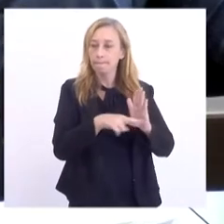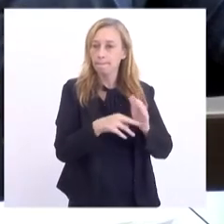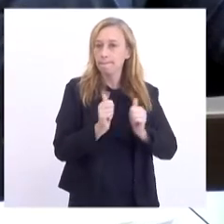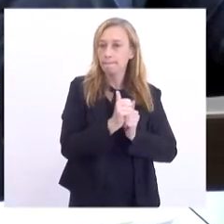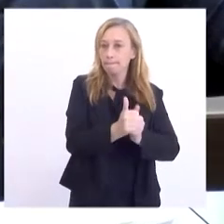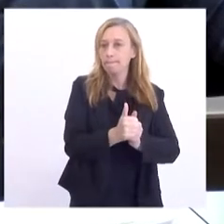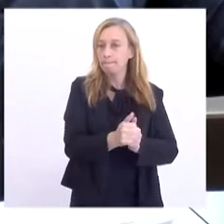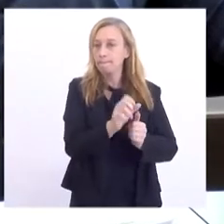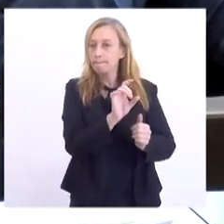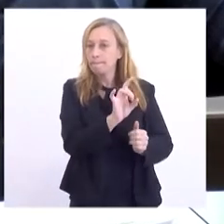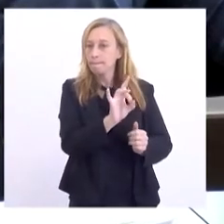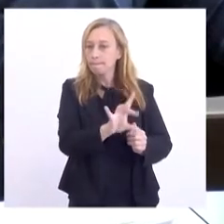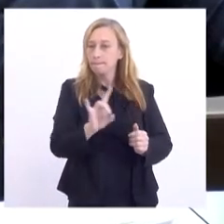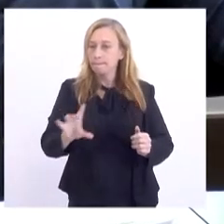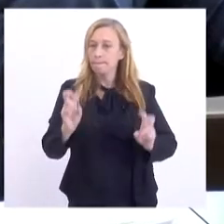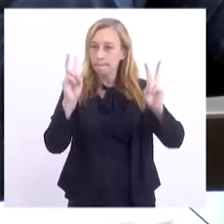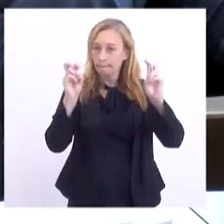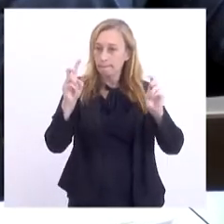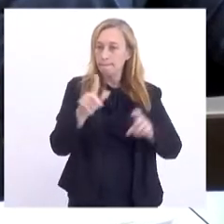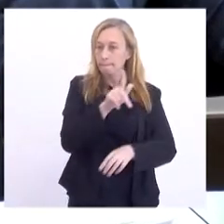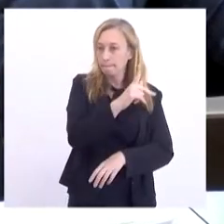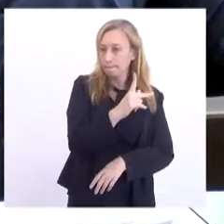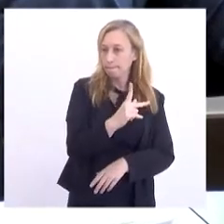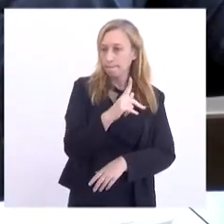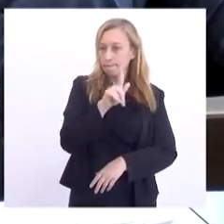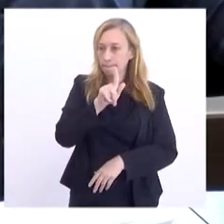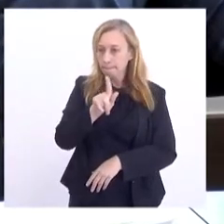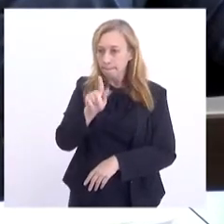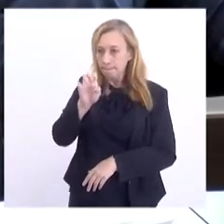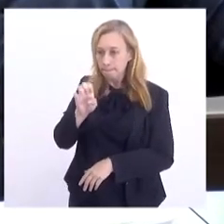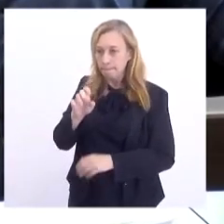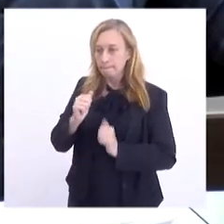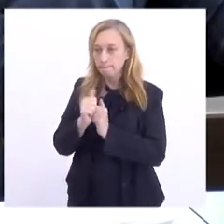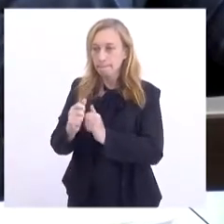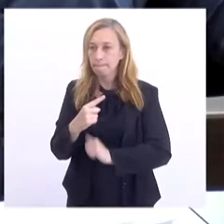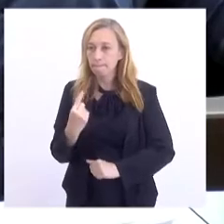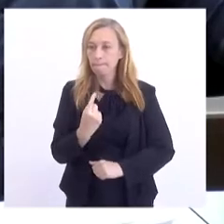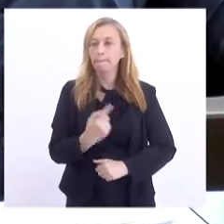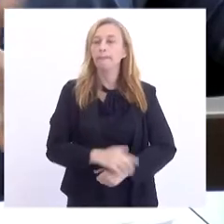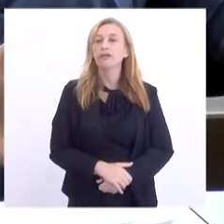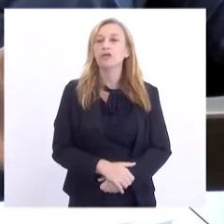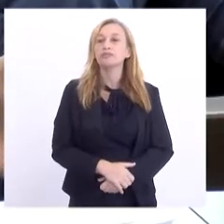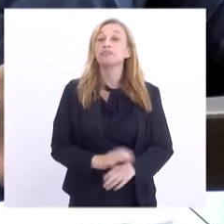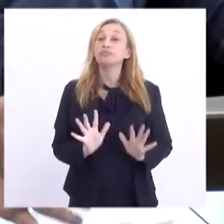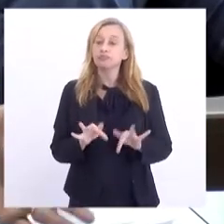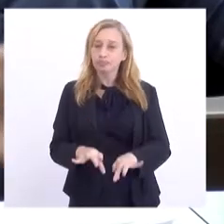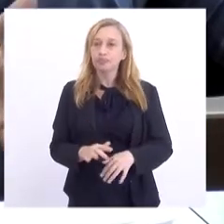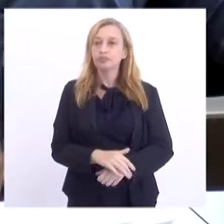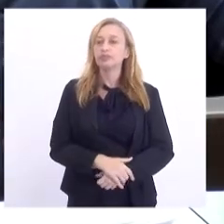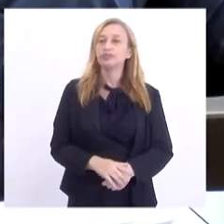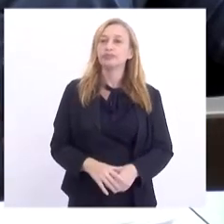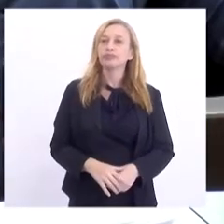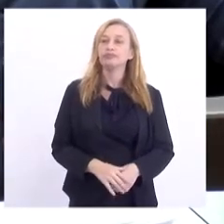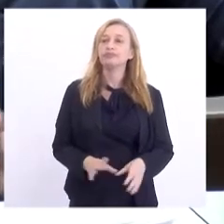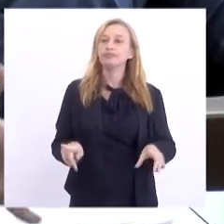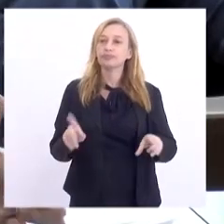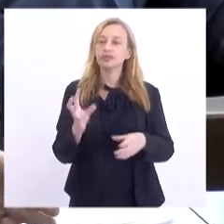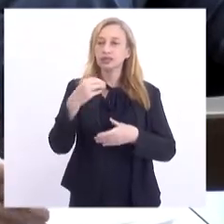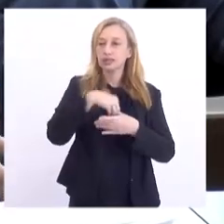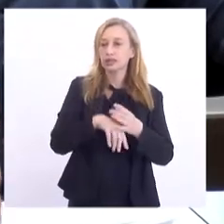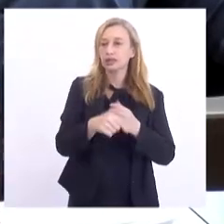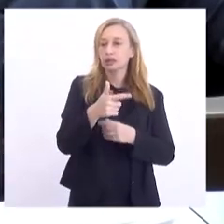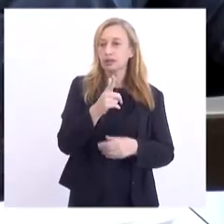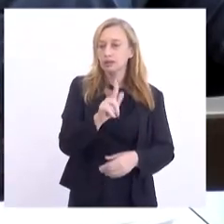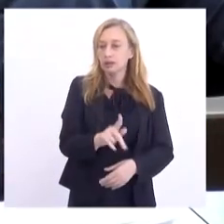o encaminhamento destes casos pra PG e a gente passa fazer esse acompanhamento o fim a nós temos também de dentro da